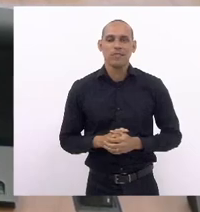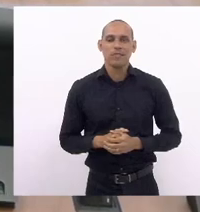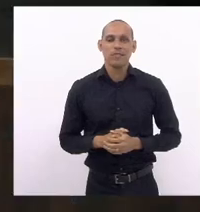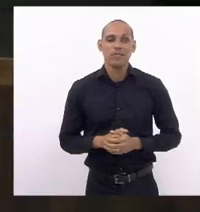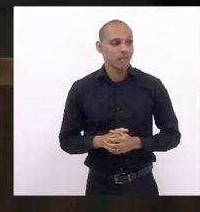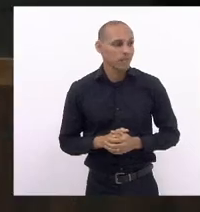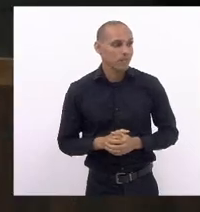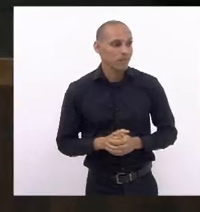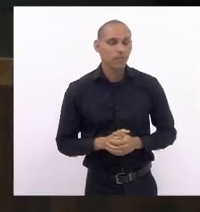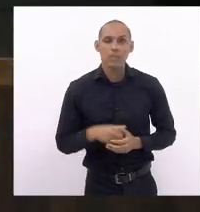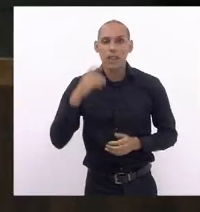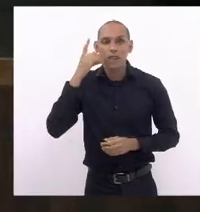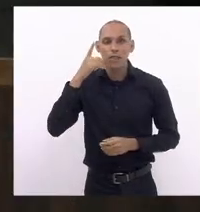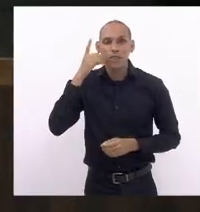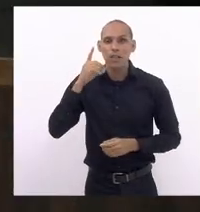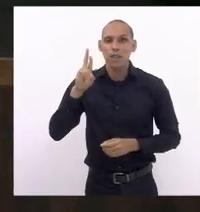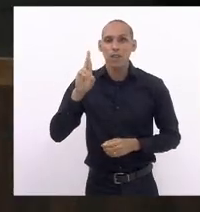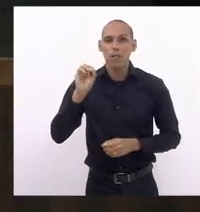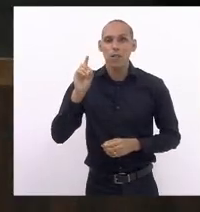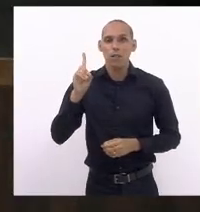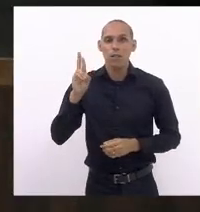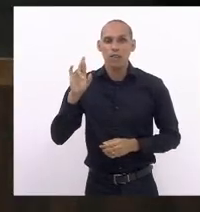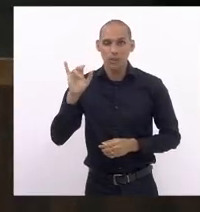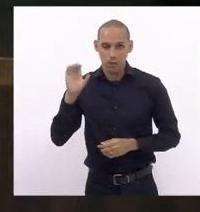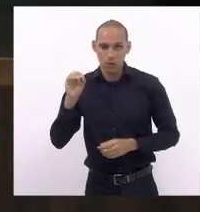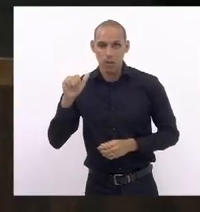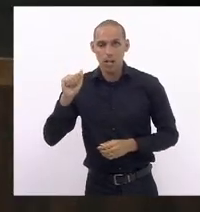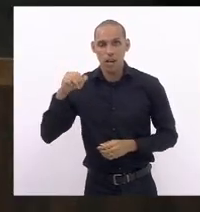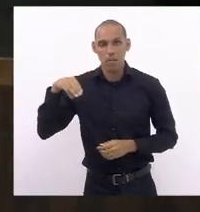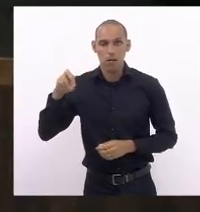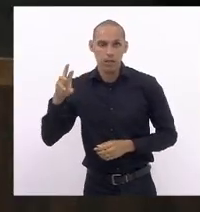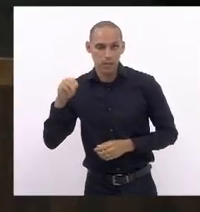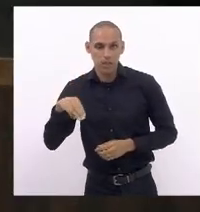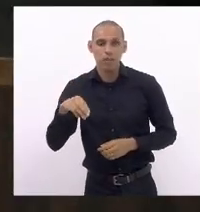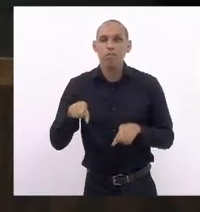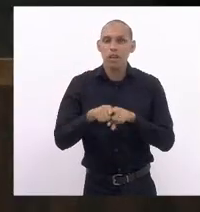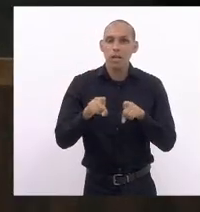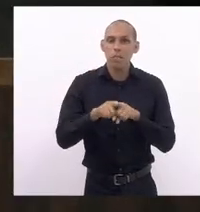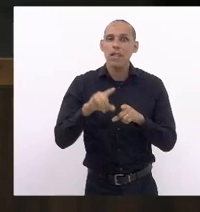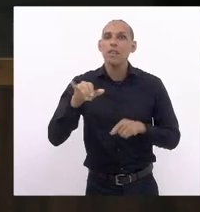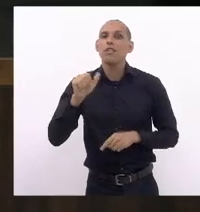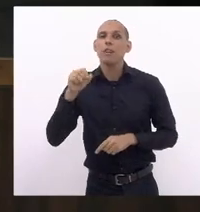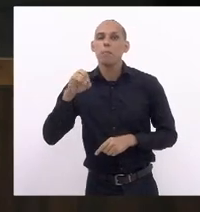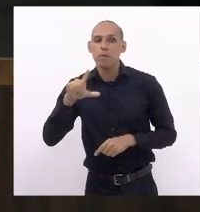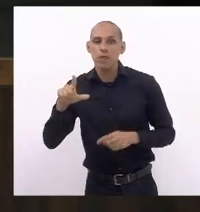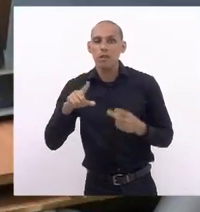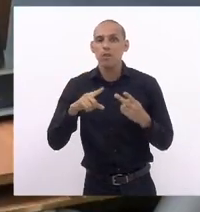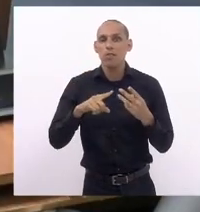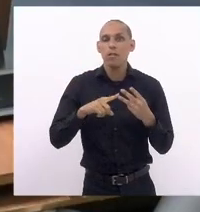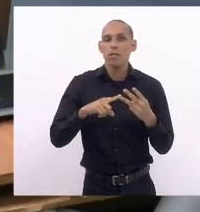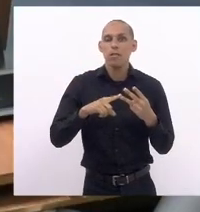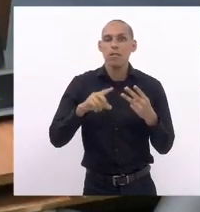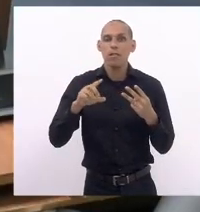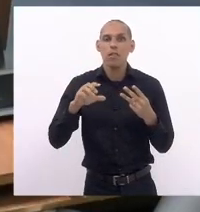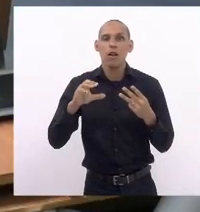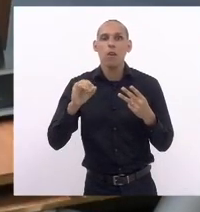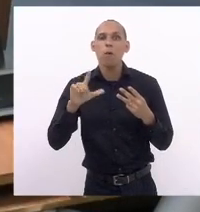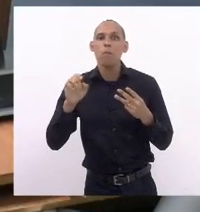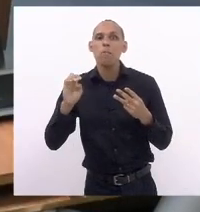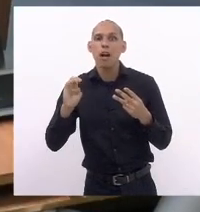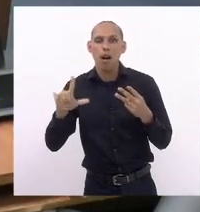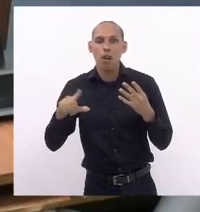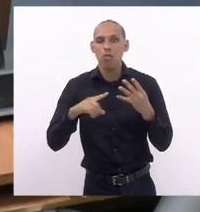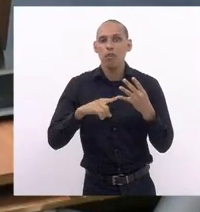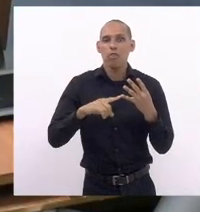Pois não. Deputado Rodrigo Amorim, deseja coautoria. Deputado Jamil, deputado Poubel,